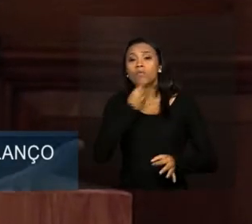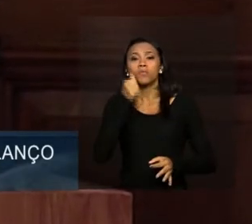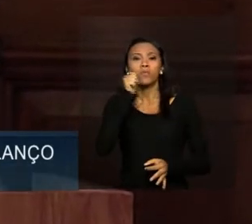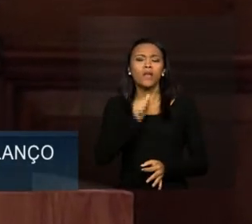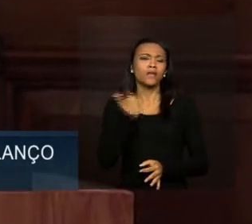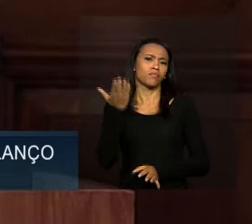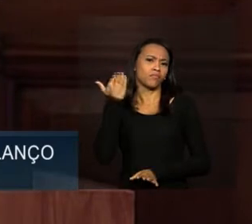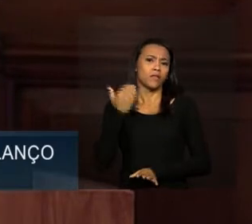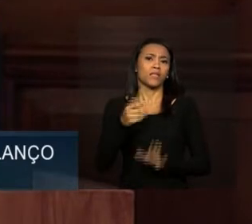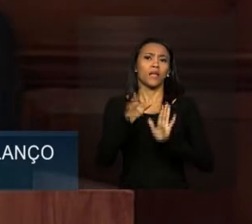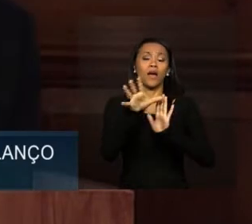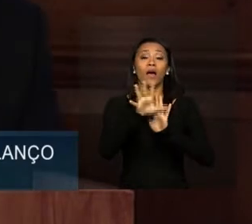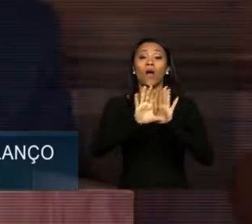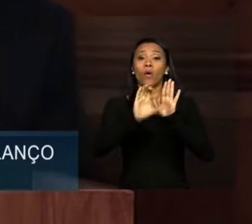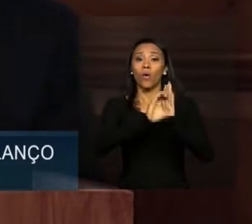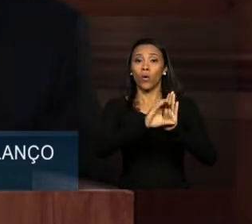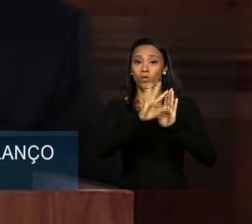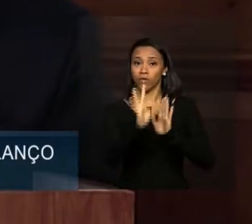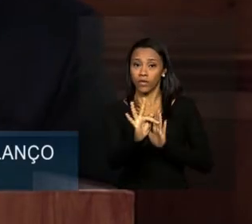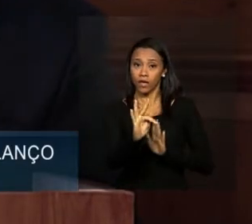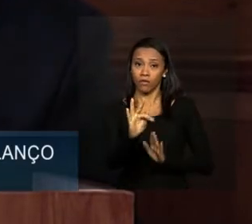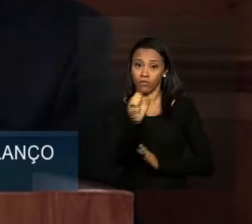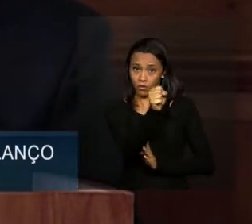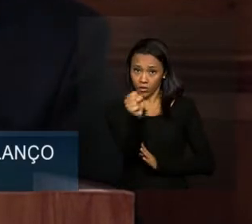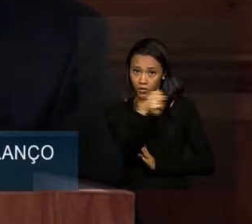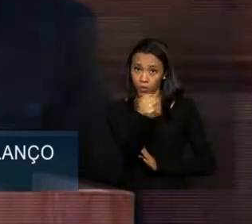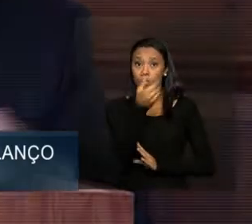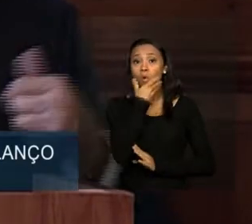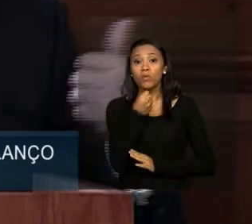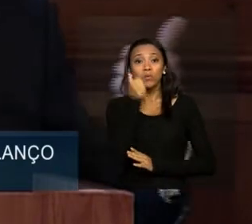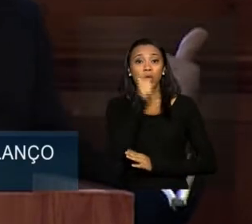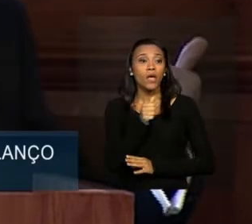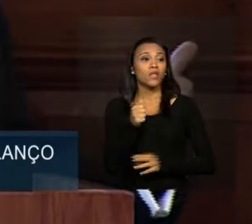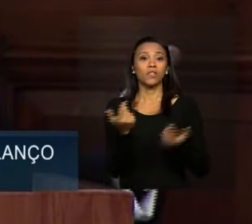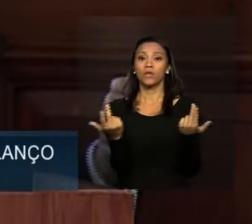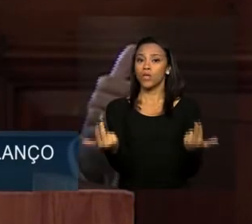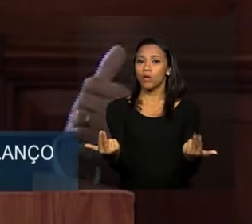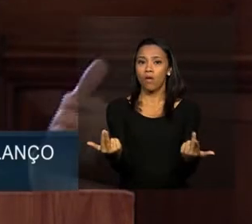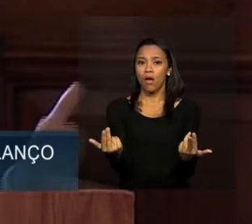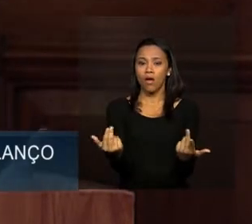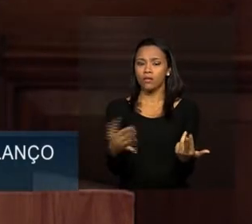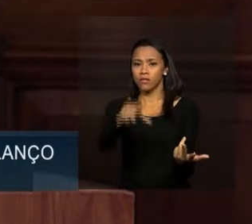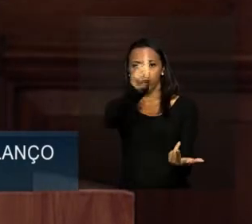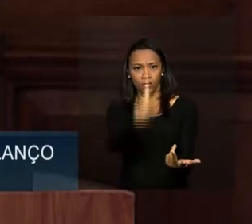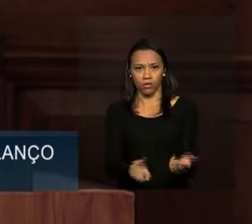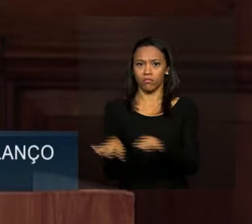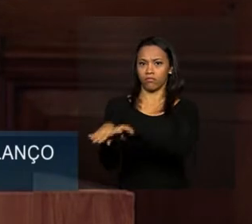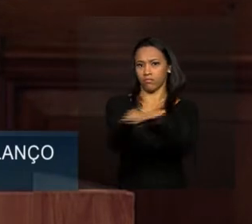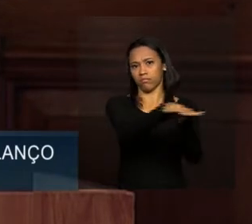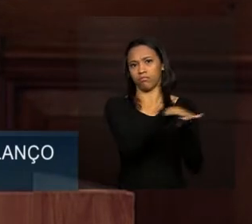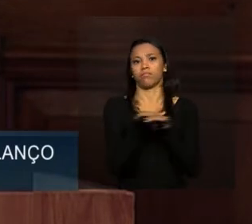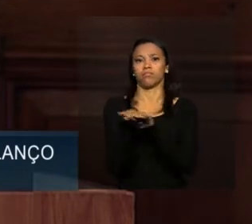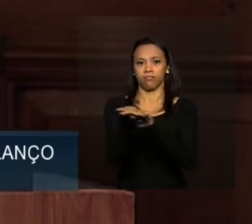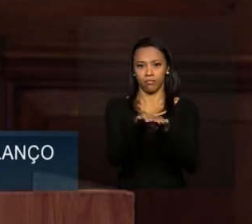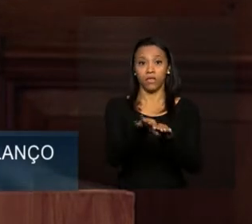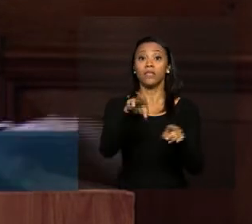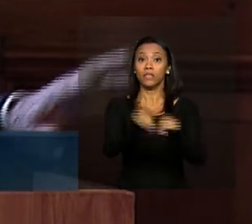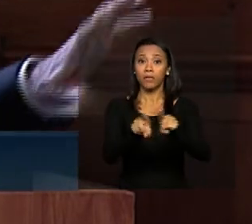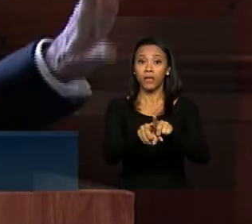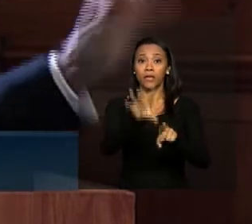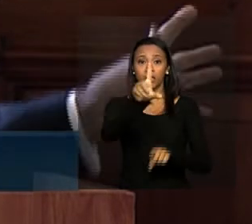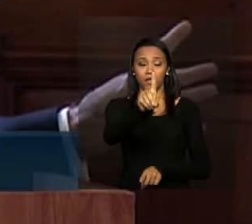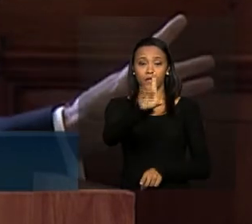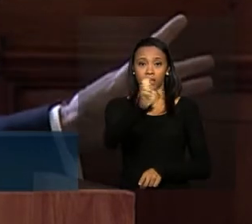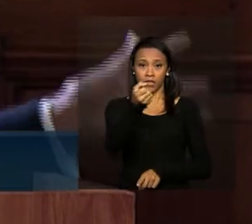mulheres são iguais em direitos e deveres, foi mudança de uma regra constitucional das constituições anteriores que dizia